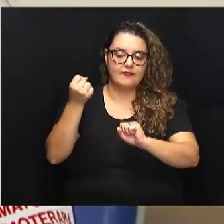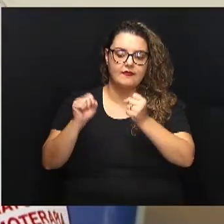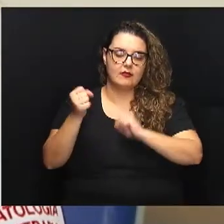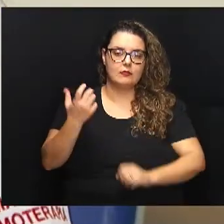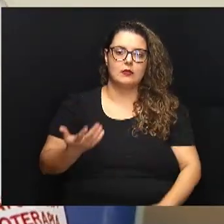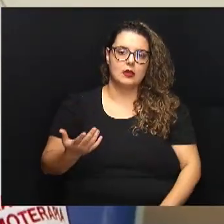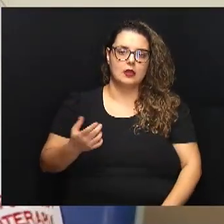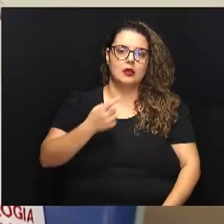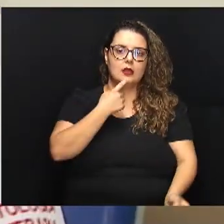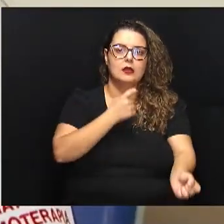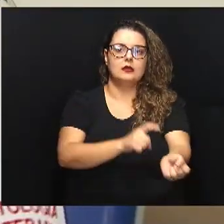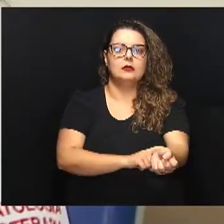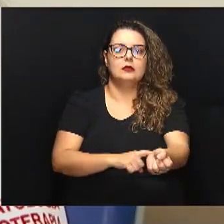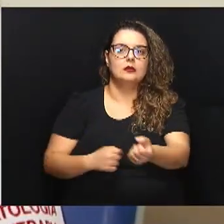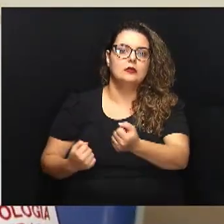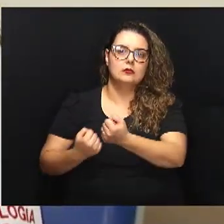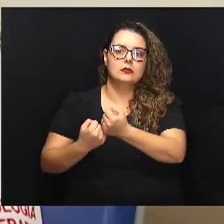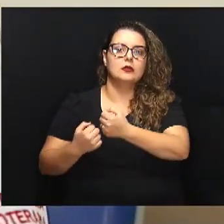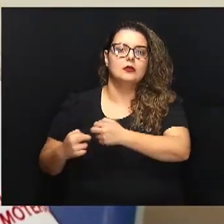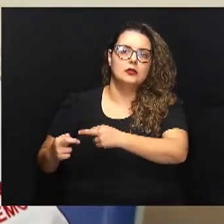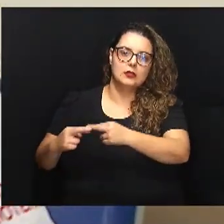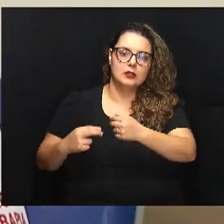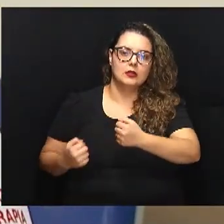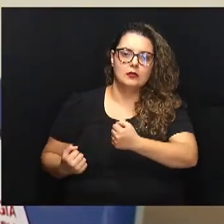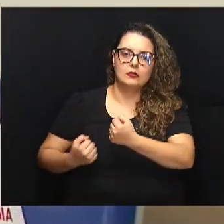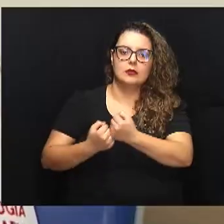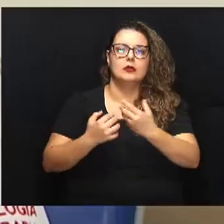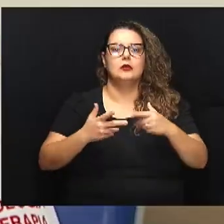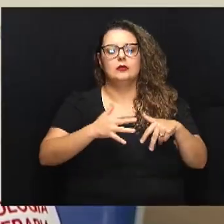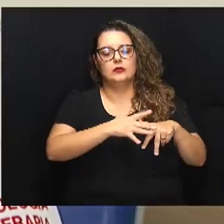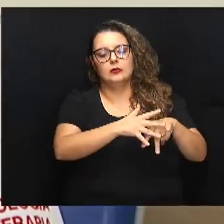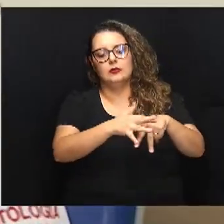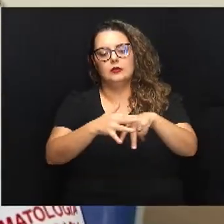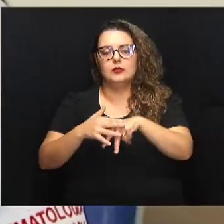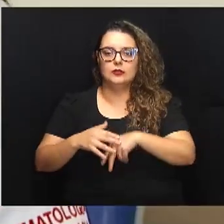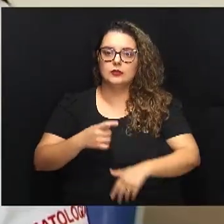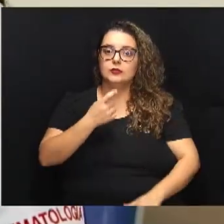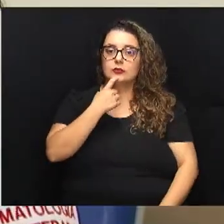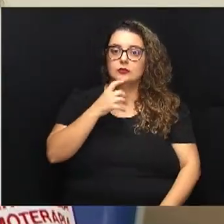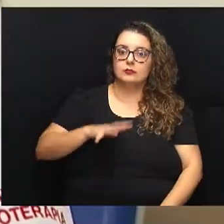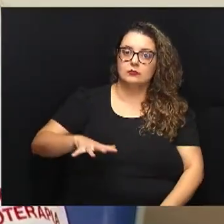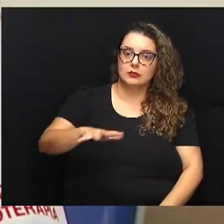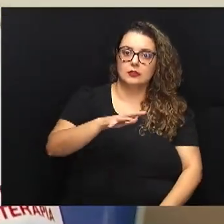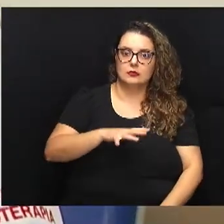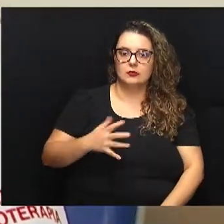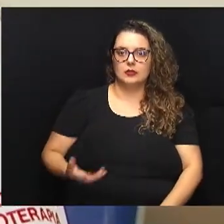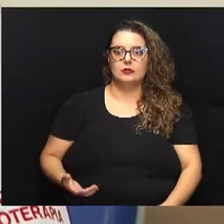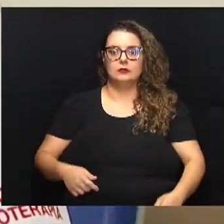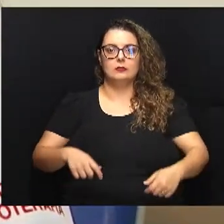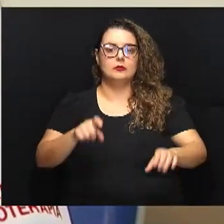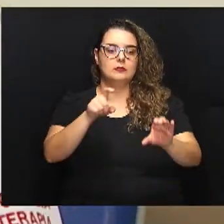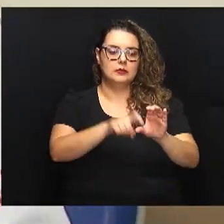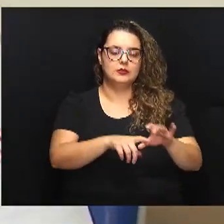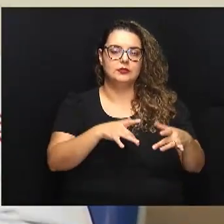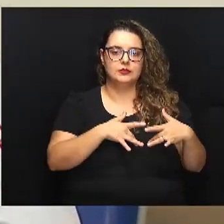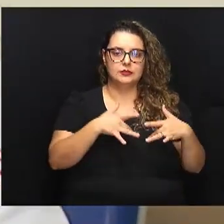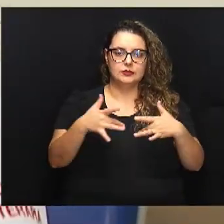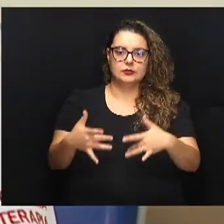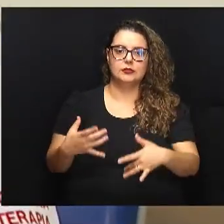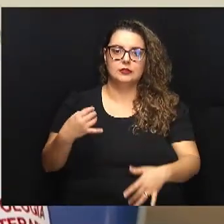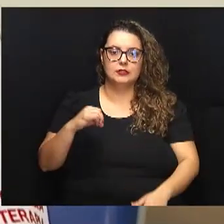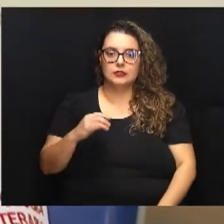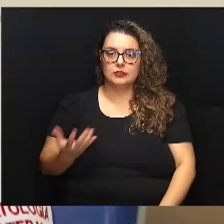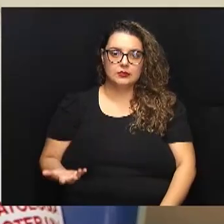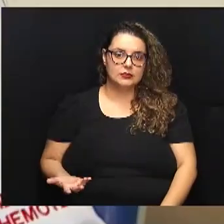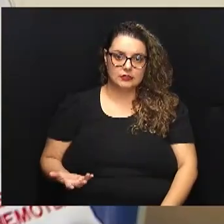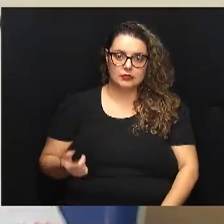essa rede, né, de apoio a todos esses pacientes de Campinas e região, a gente depende da solidariedade. Né? Se a